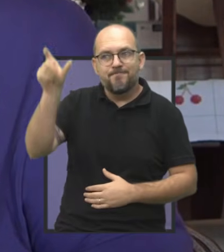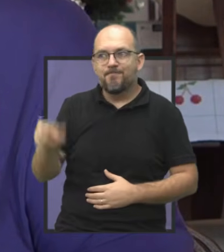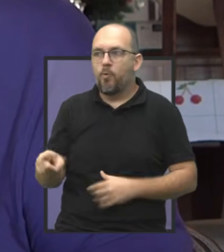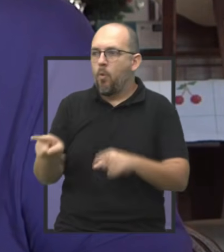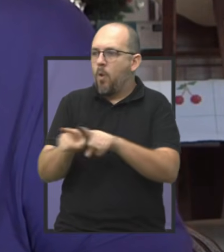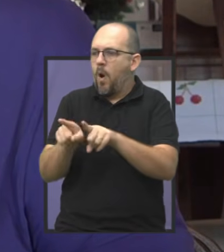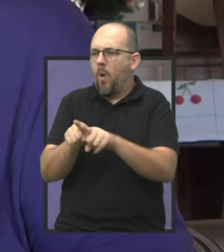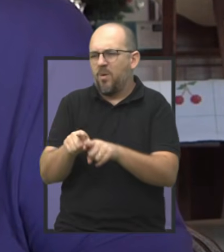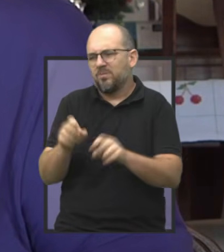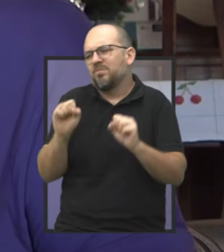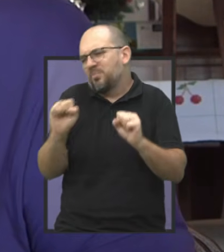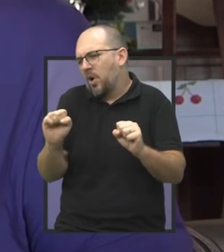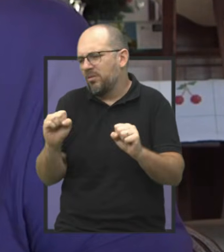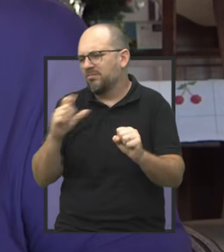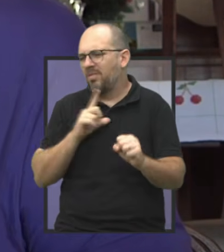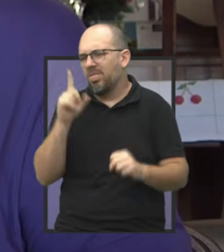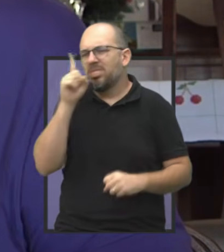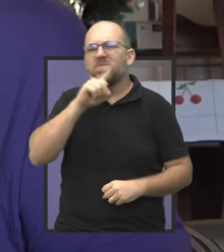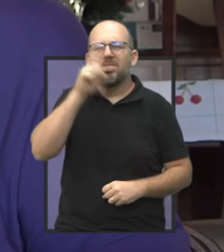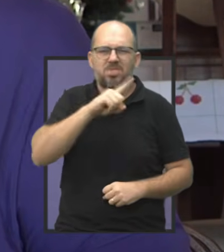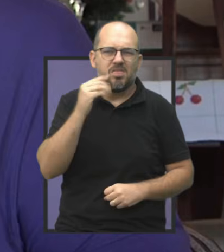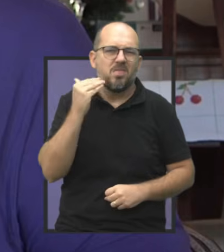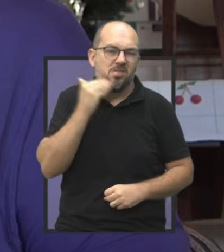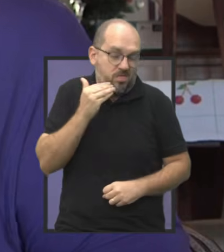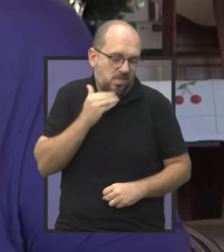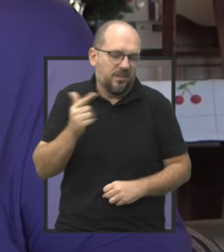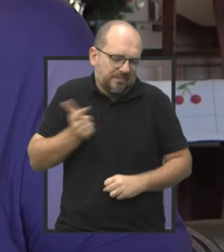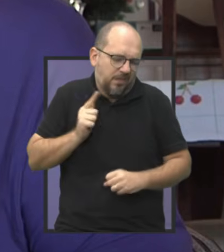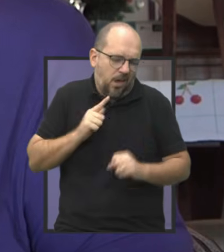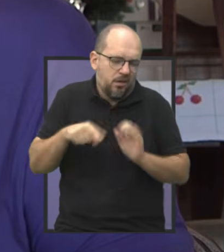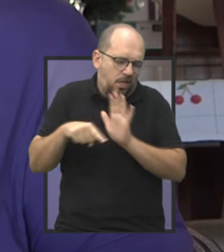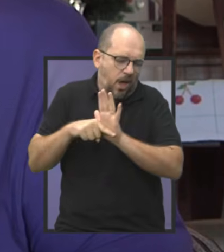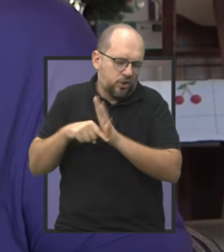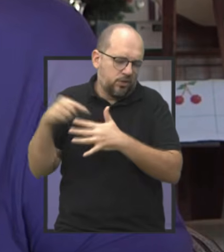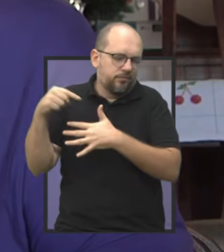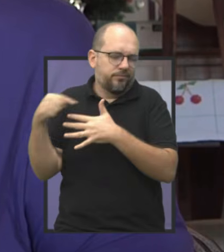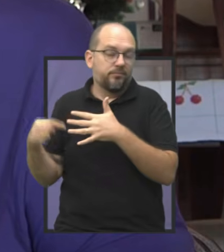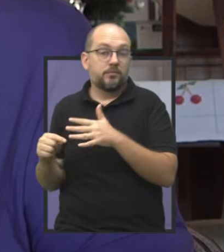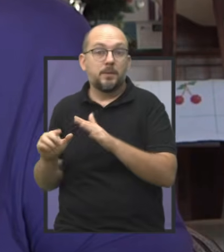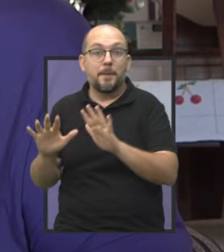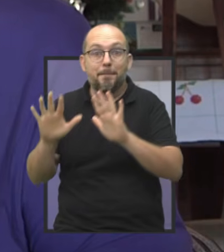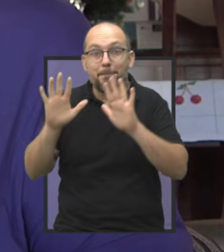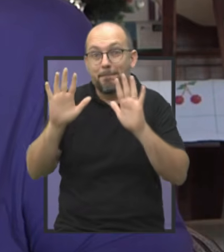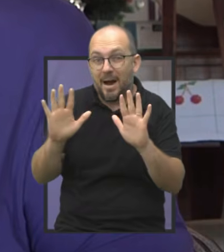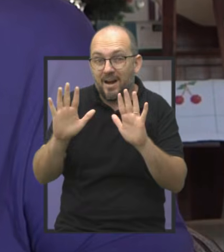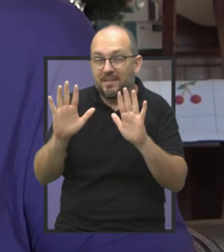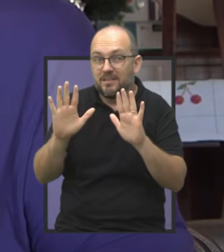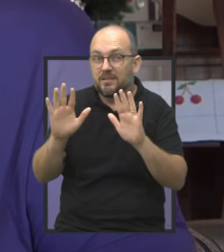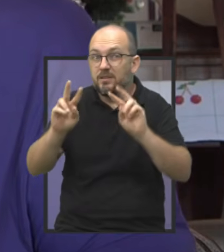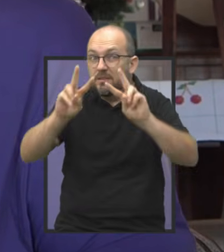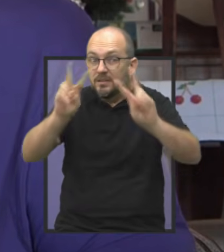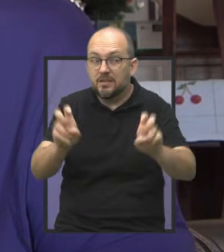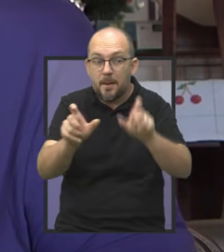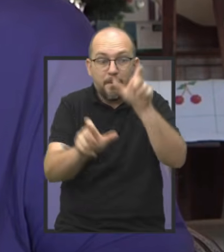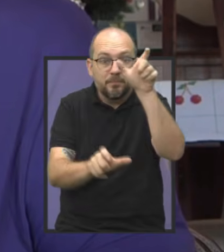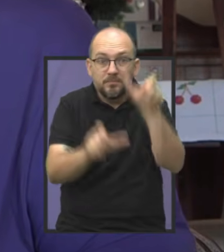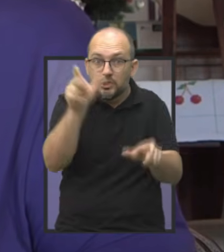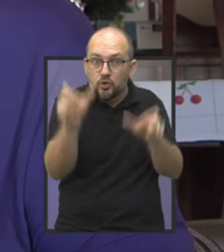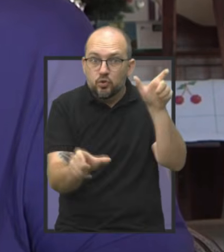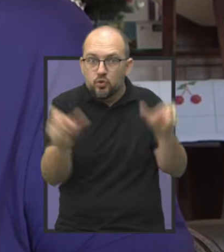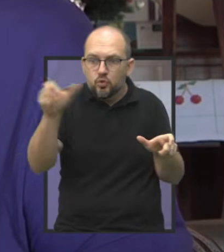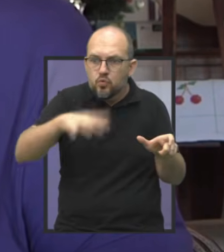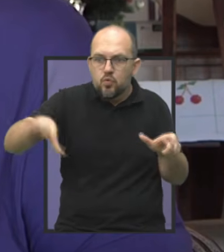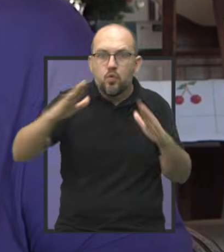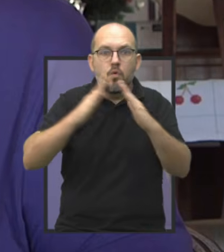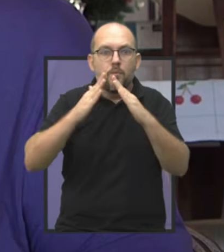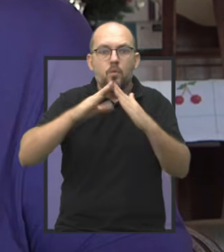Ele poderia ter os defeitos que ele tivesse, tá? Mas assim, com relação às pessoas da